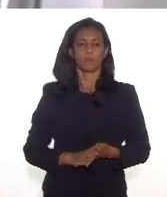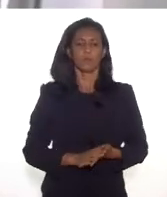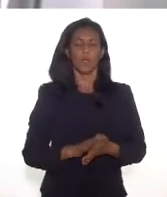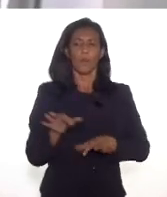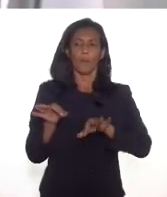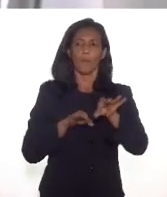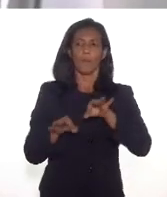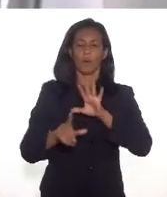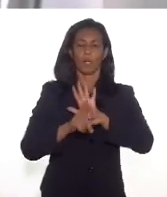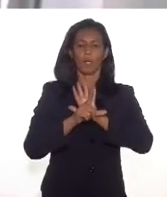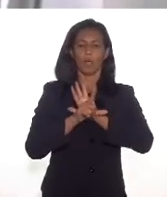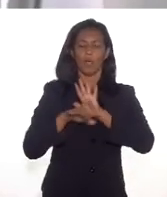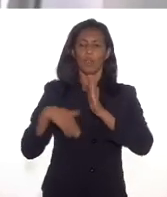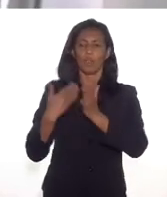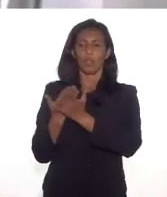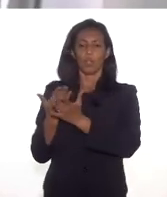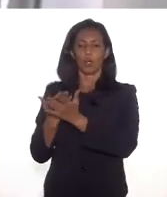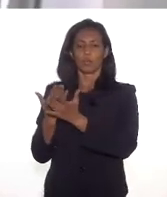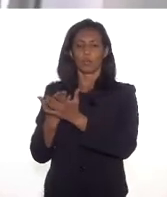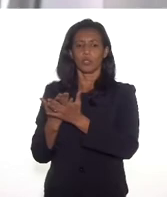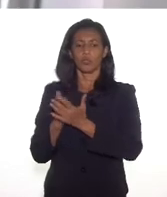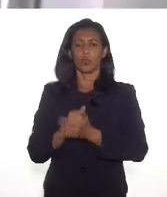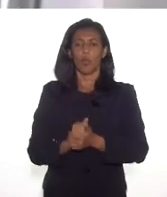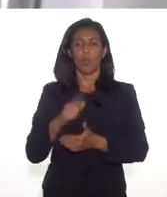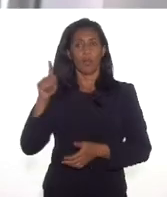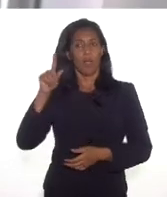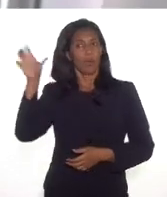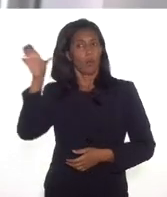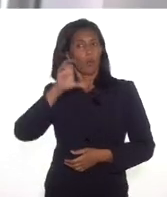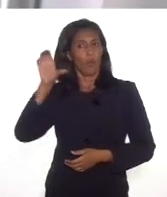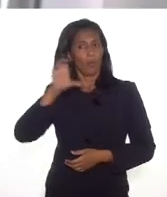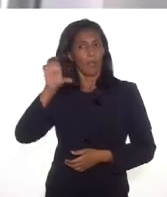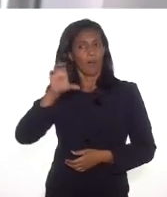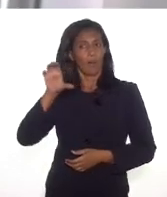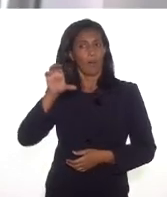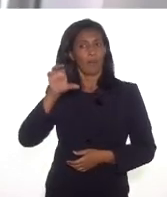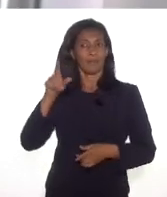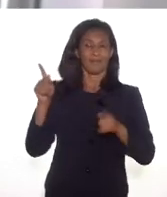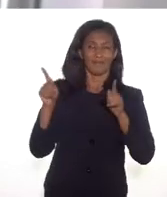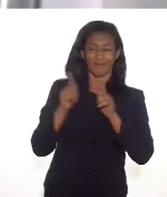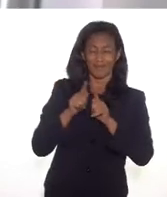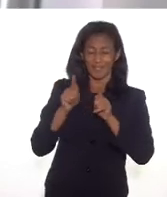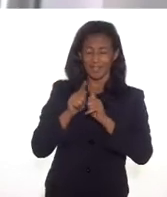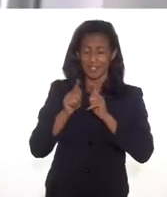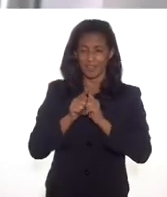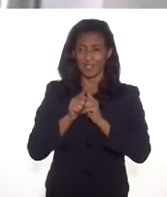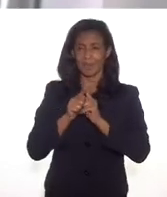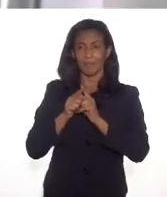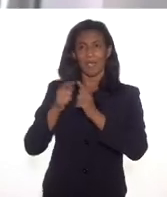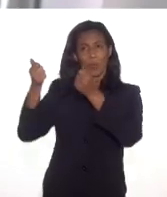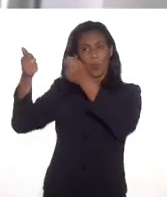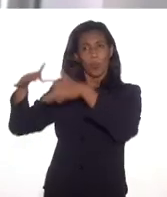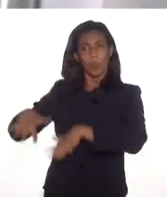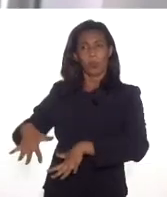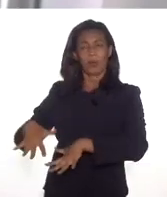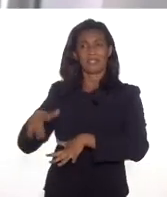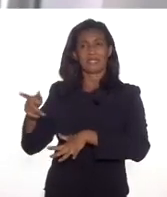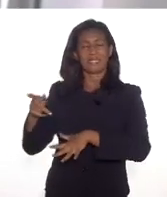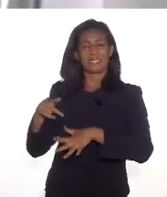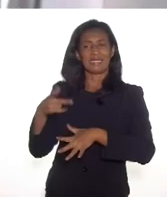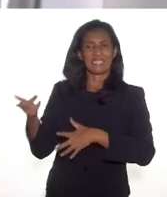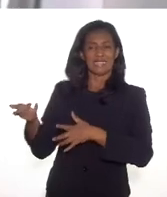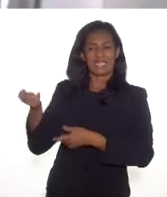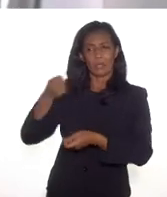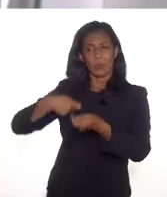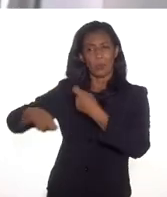de lei, a nossa escola Dr. Cícero Pena, em Copacabana, ameaçada, veja Vossa Excelência, de cair na sanha da